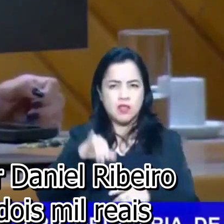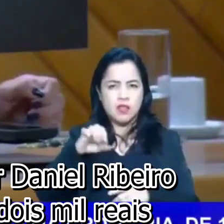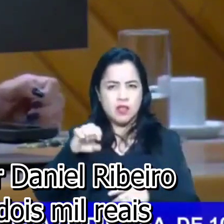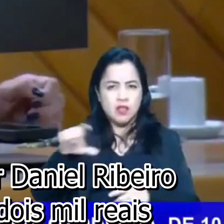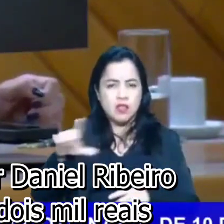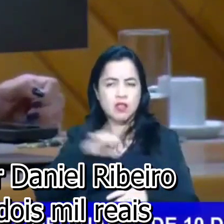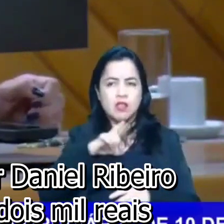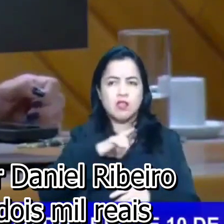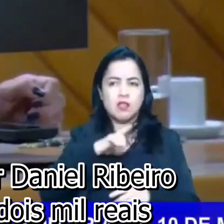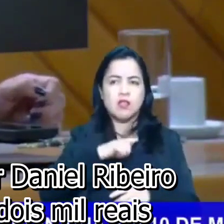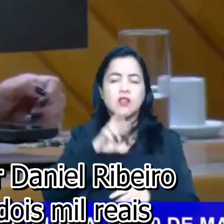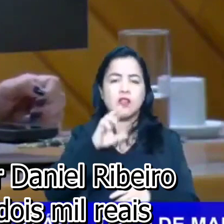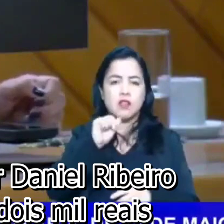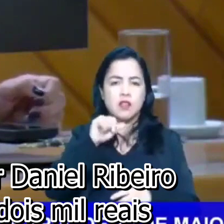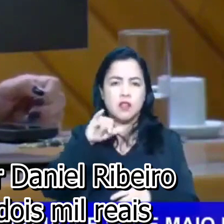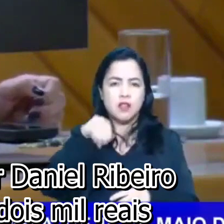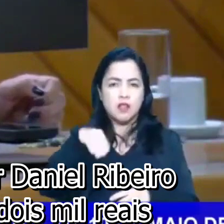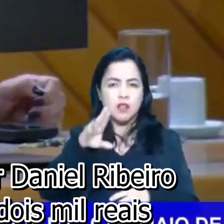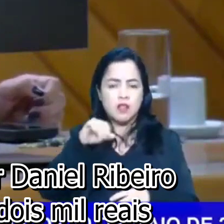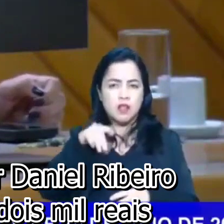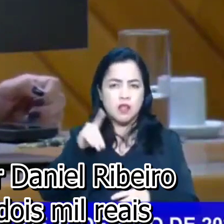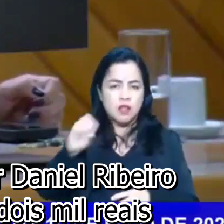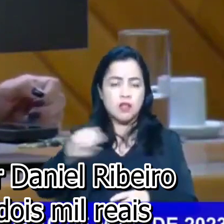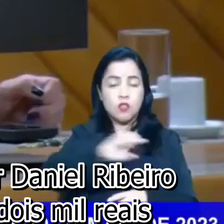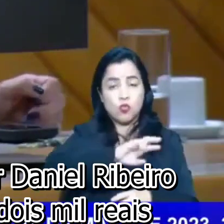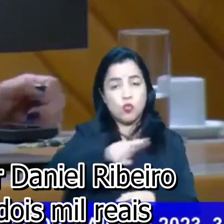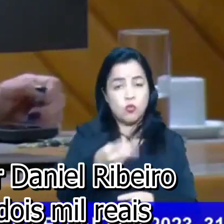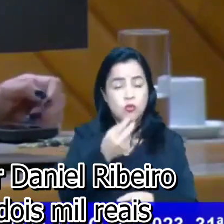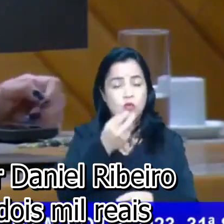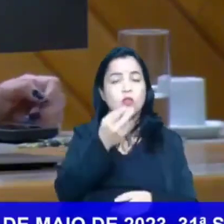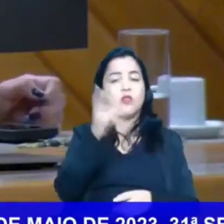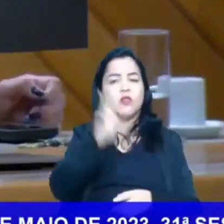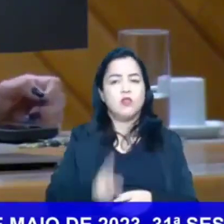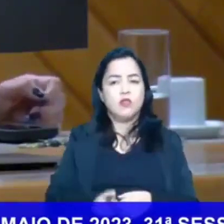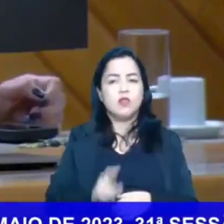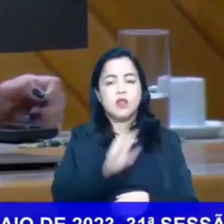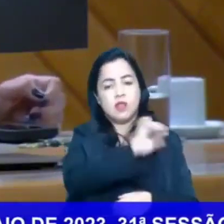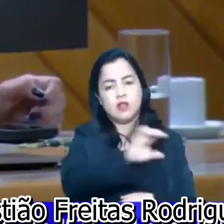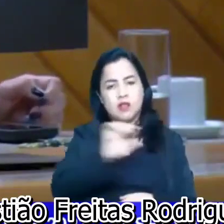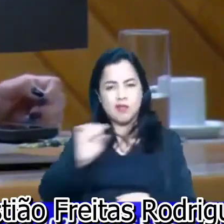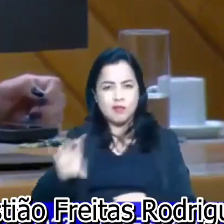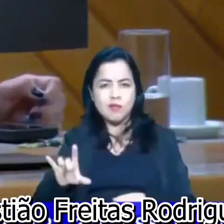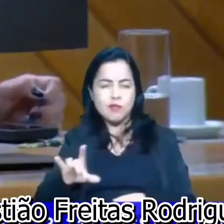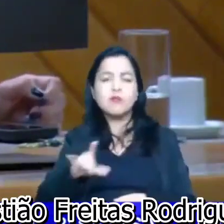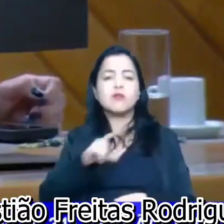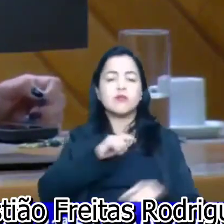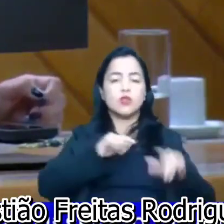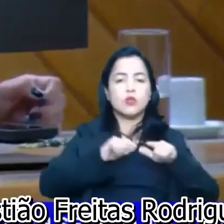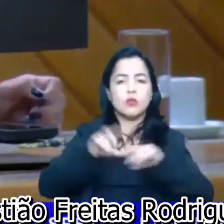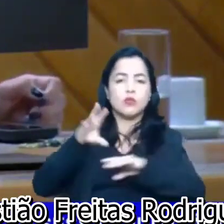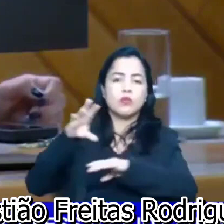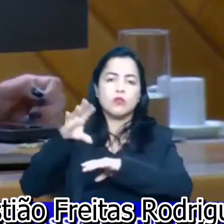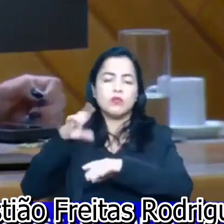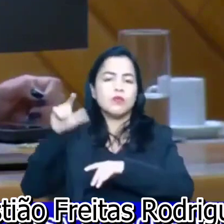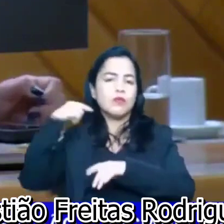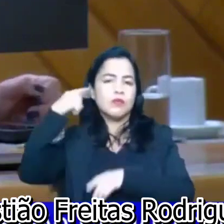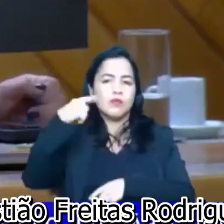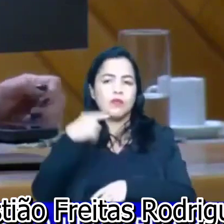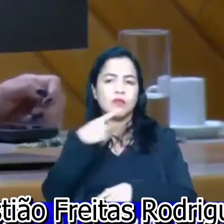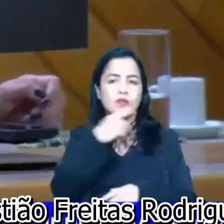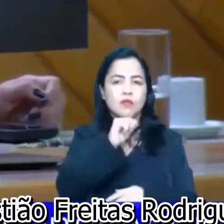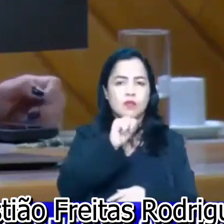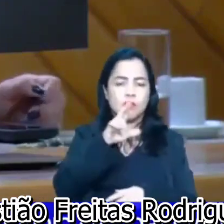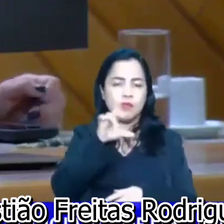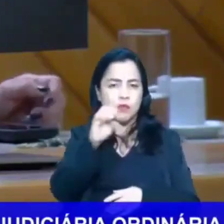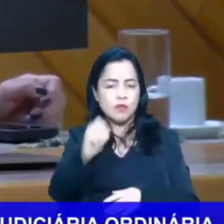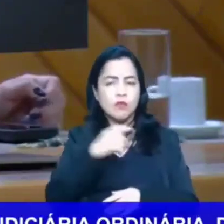Ferreira e por Raimundo Garcia Brito, no valor de R$ 2.000 cada, e com serviços advocatícios prestado por Paulo Sebastião